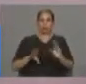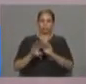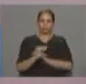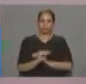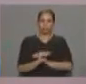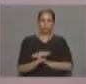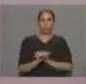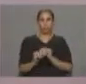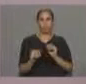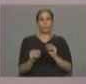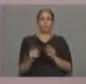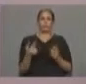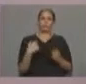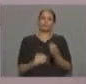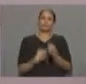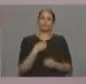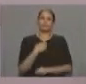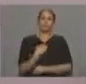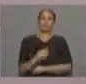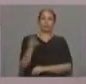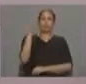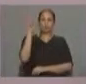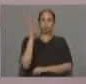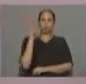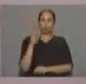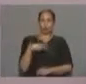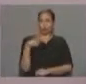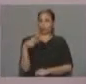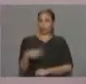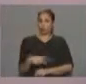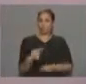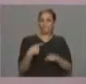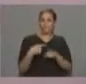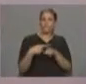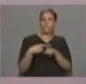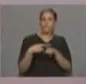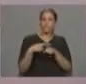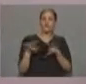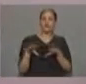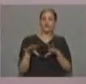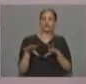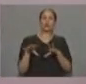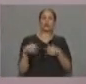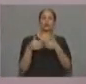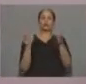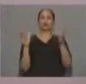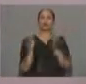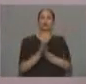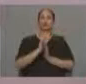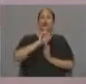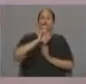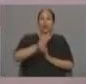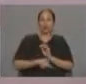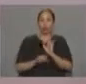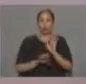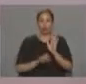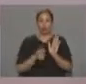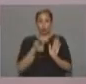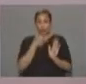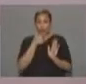visão social democrata em portugal que assenta na perceção que 13 coletivo passa por assegurar as condições